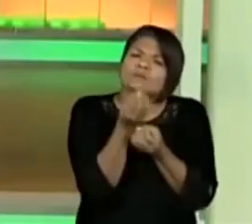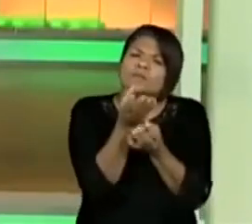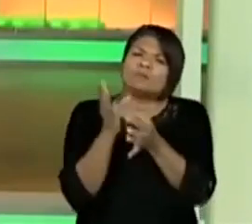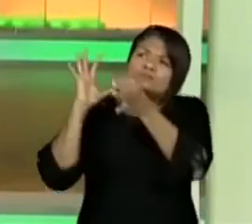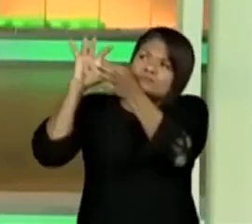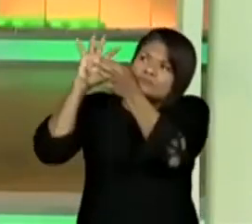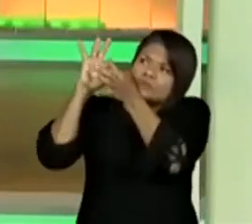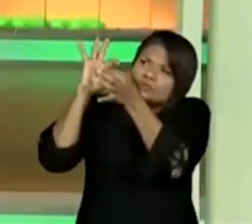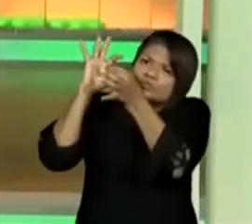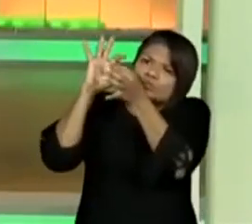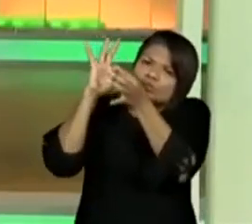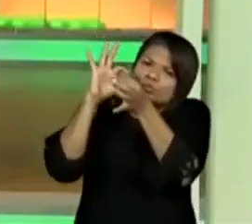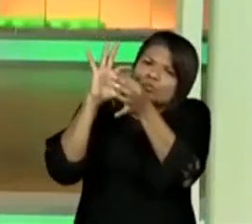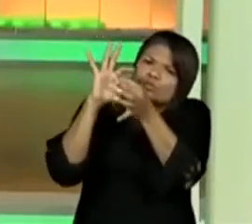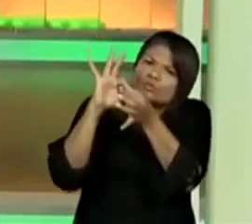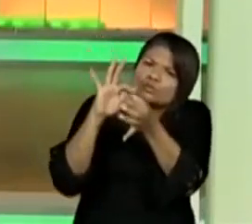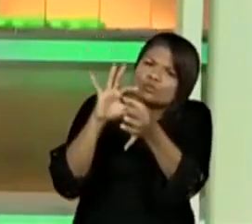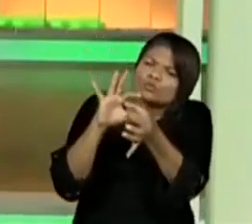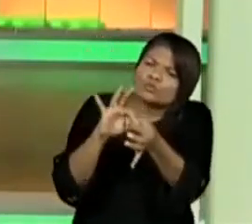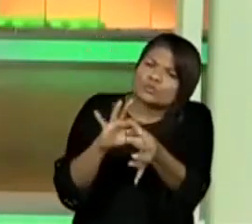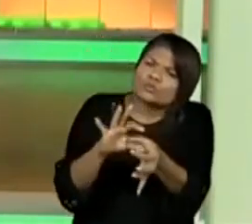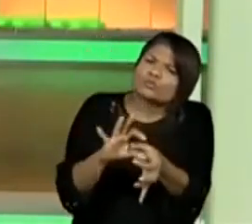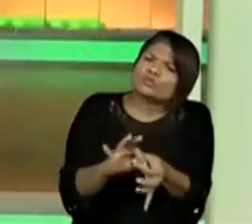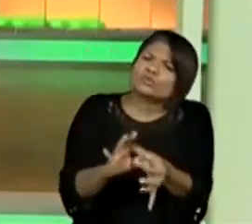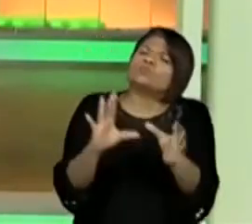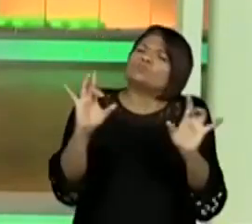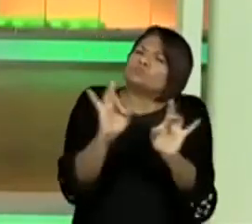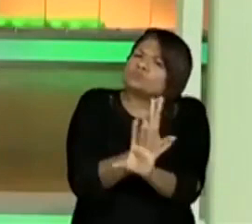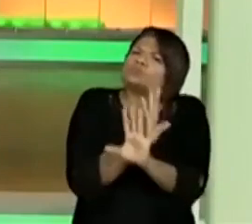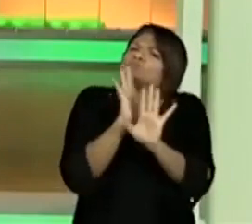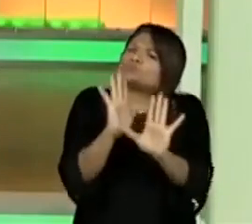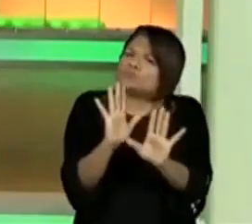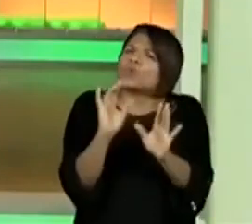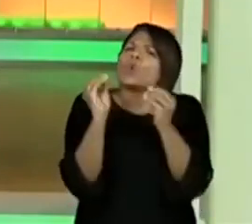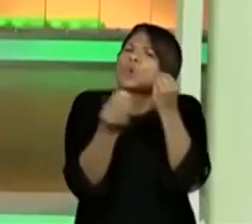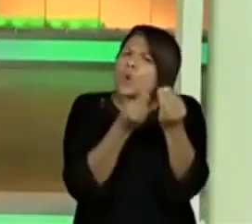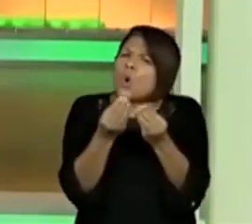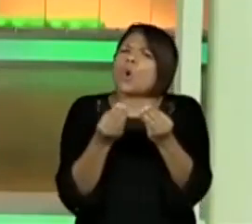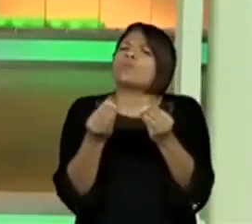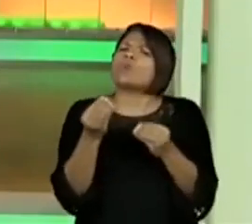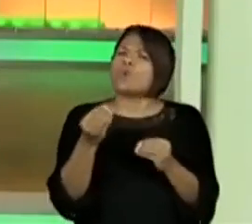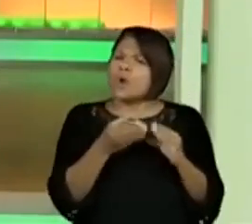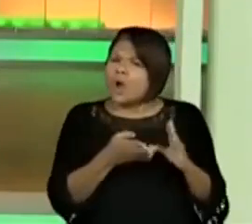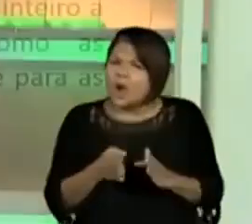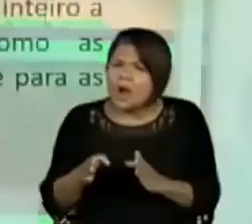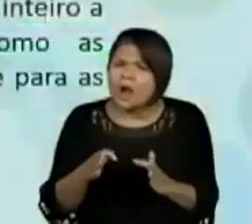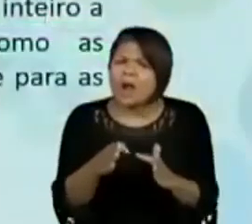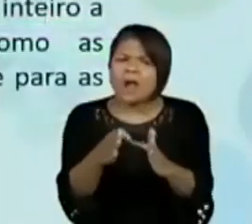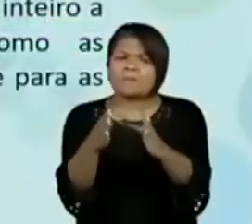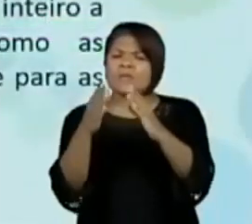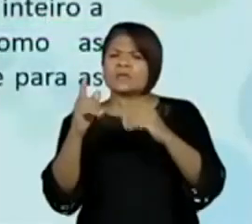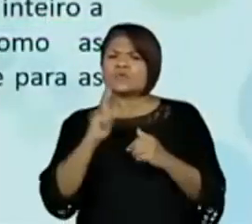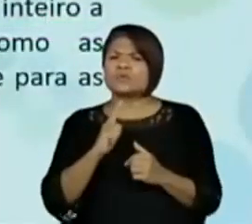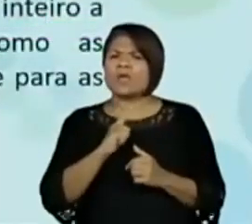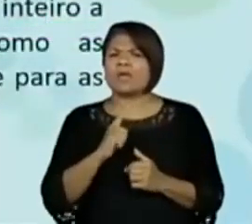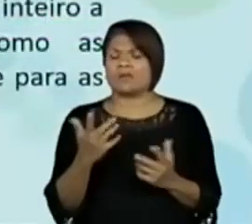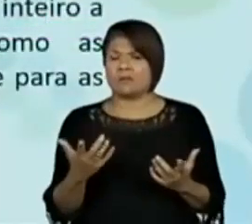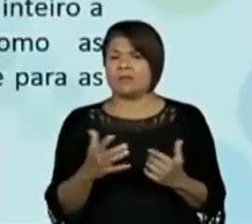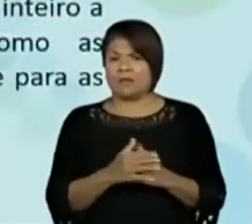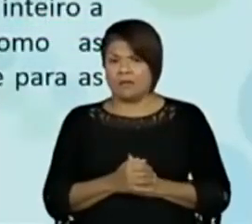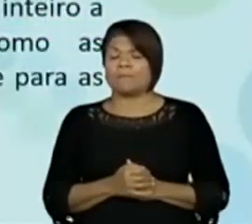que eu possa entender de que forma está acontecendo essa oportunidade desse passeio virtual. Vamos para o próximo